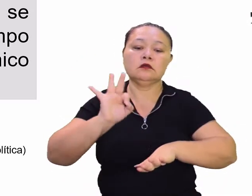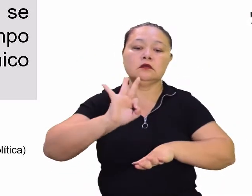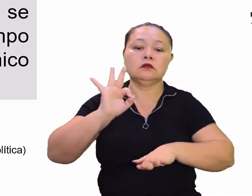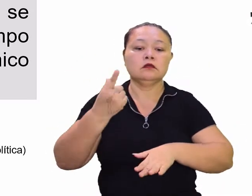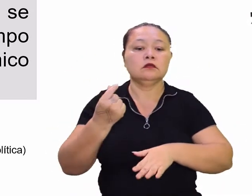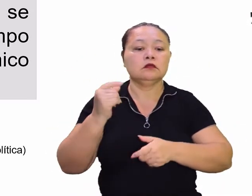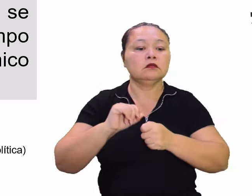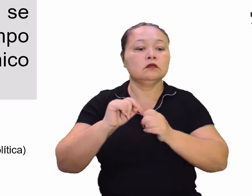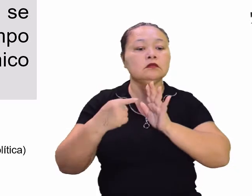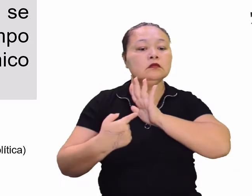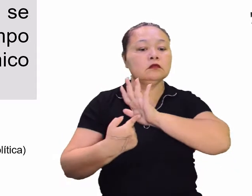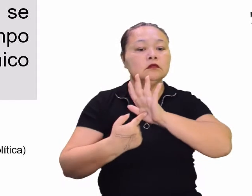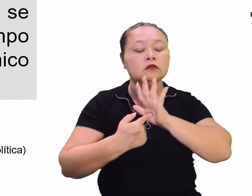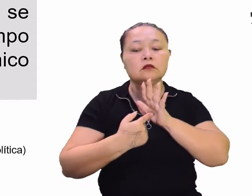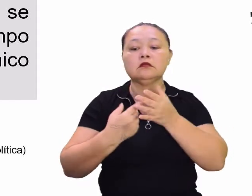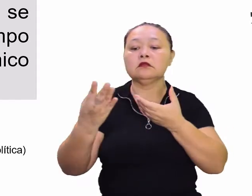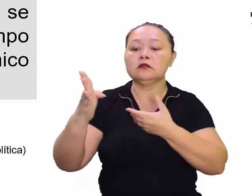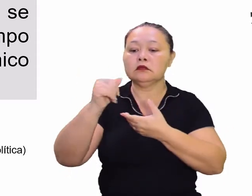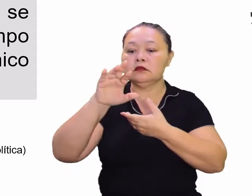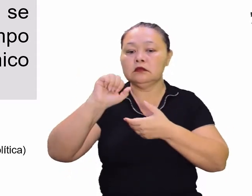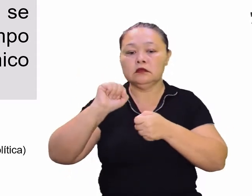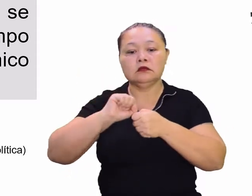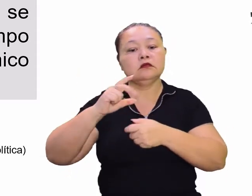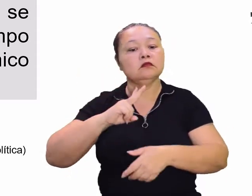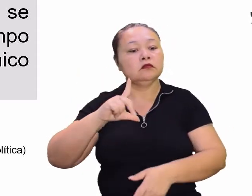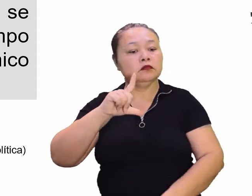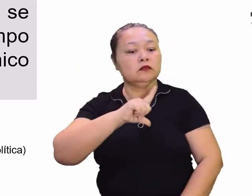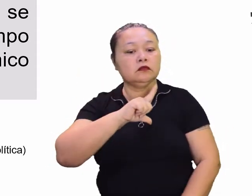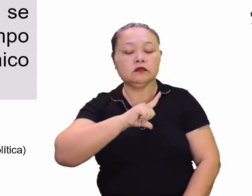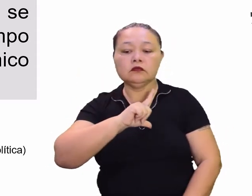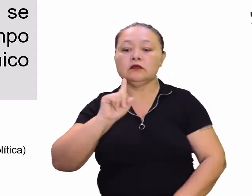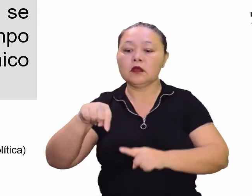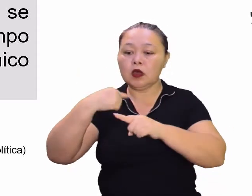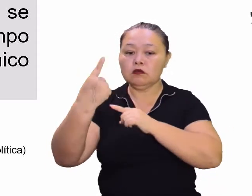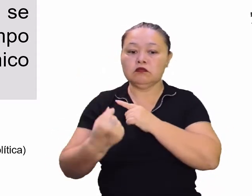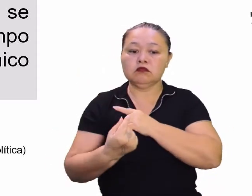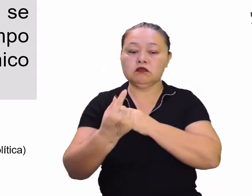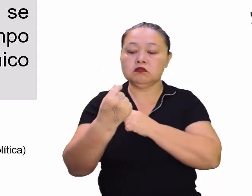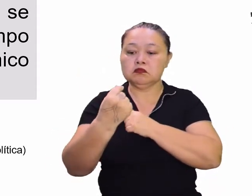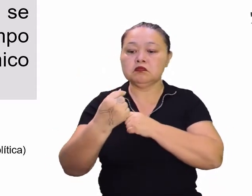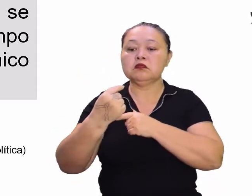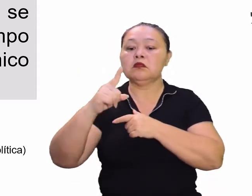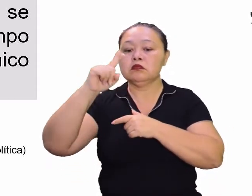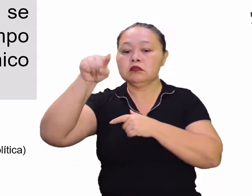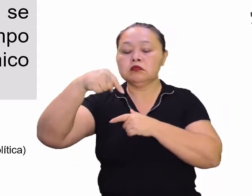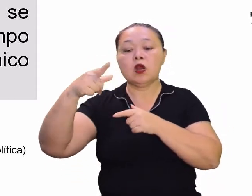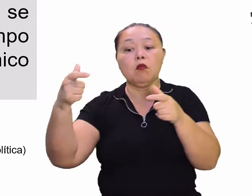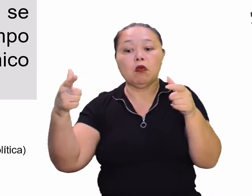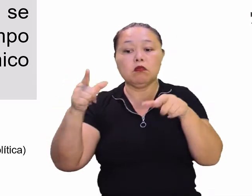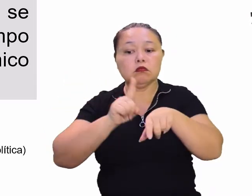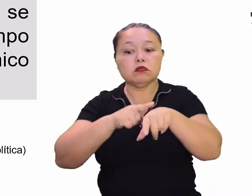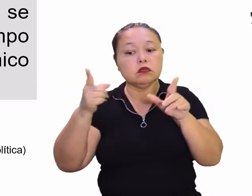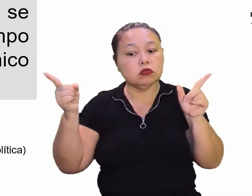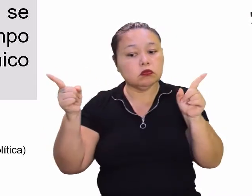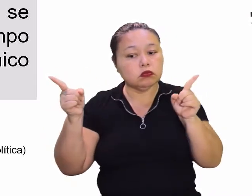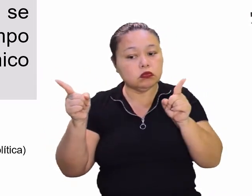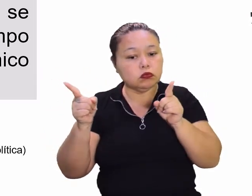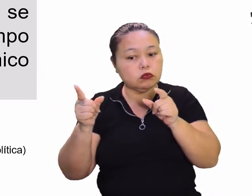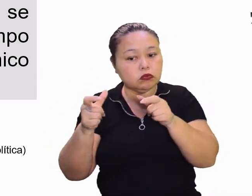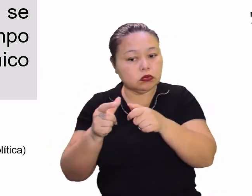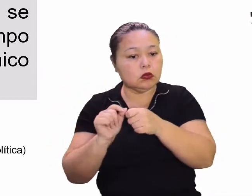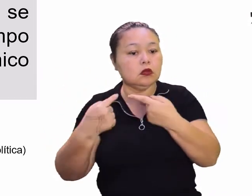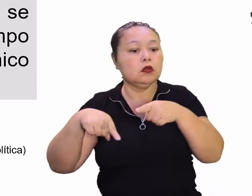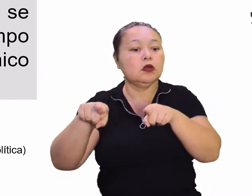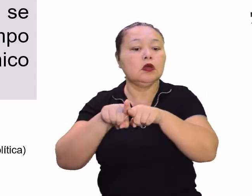apontam que os integrantes do BRICS têm potencial para se tornarem as economias dominantes em pouco tempo, porque são os países